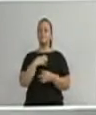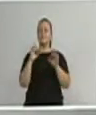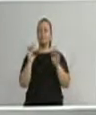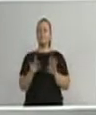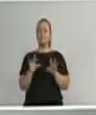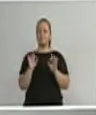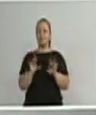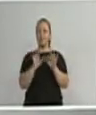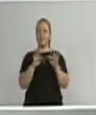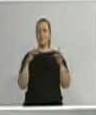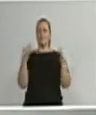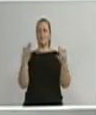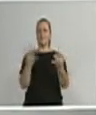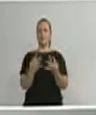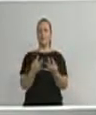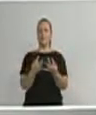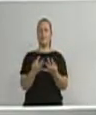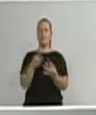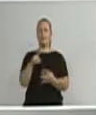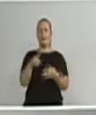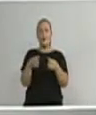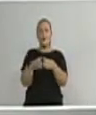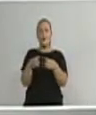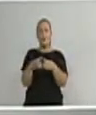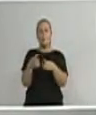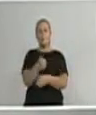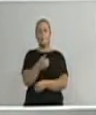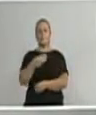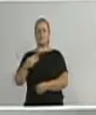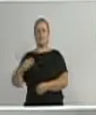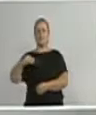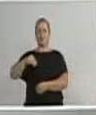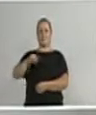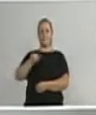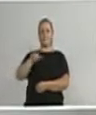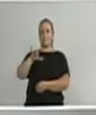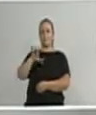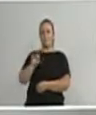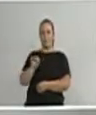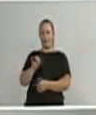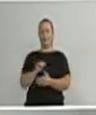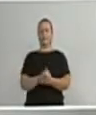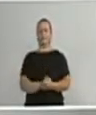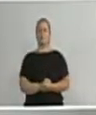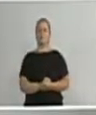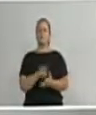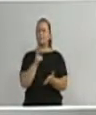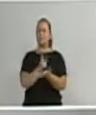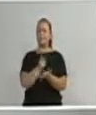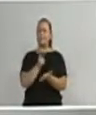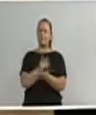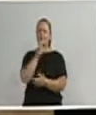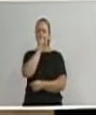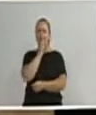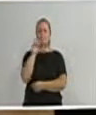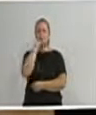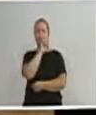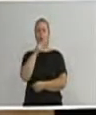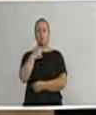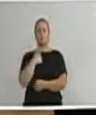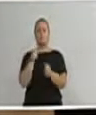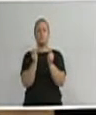família lá da Sociedade 3 de Maio. Vereador Roberto Libes, nós que todo final de semana estamos entre